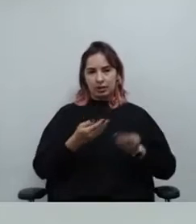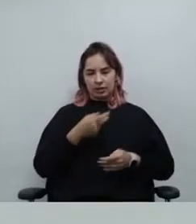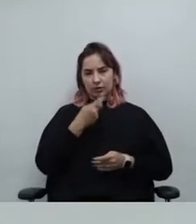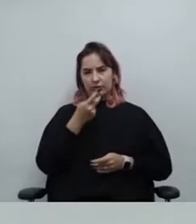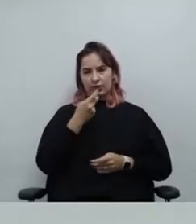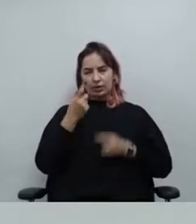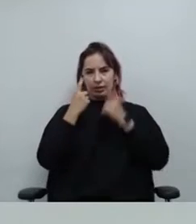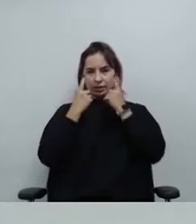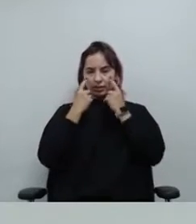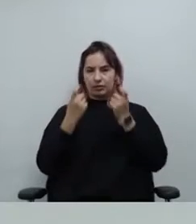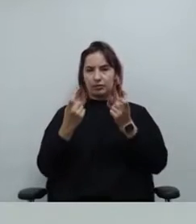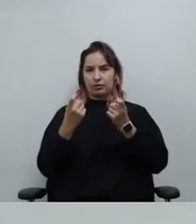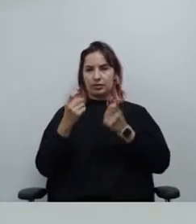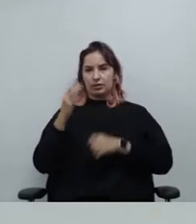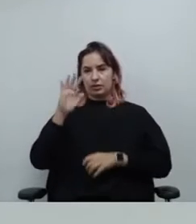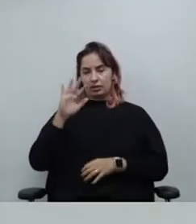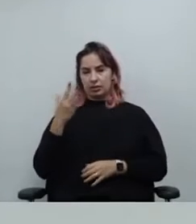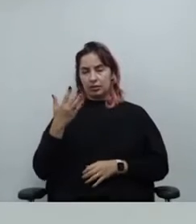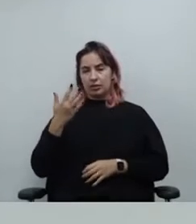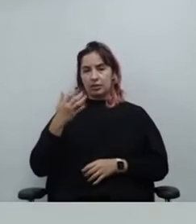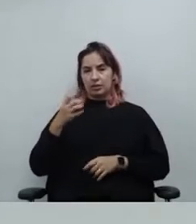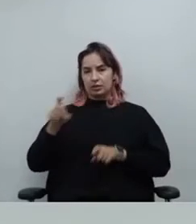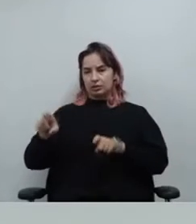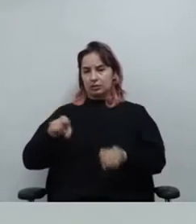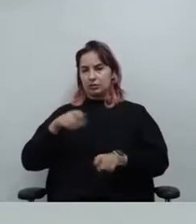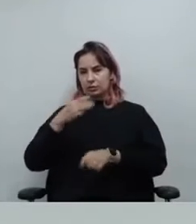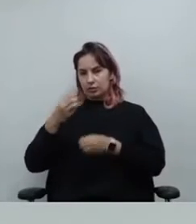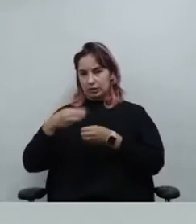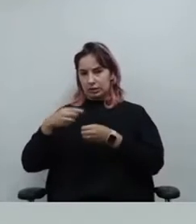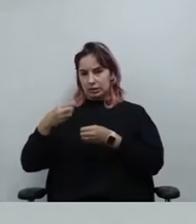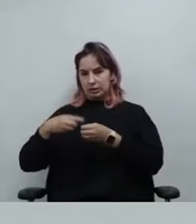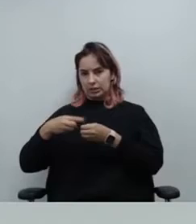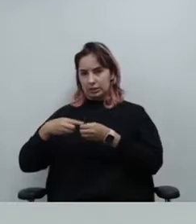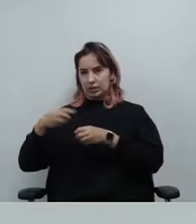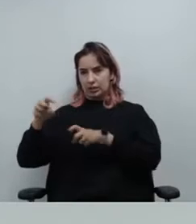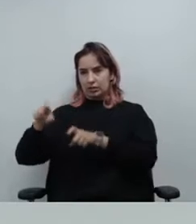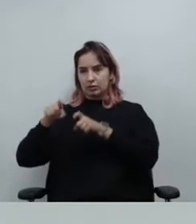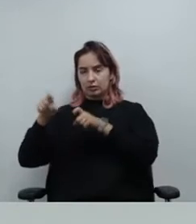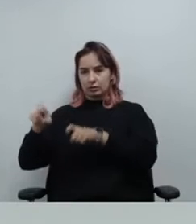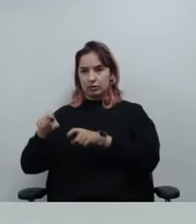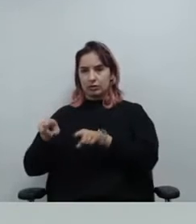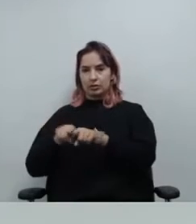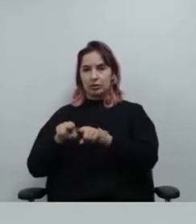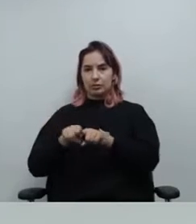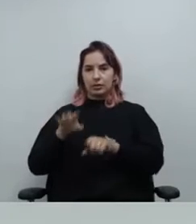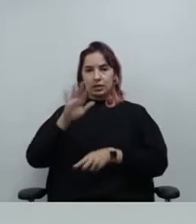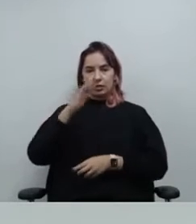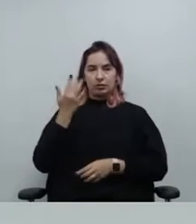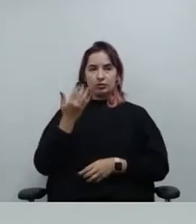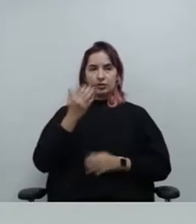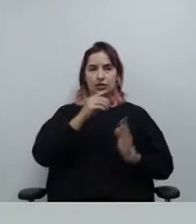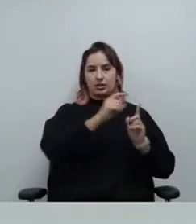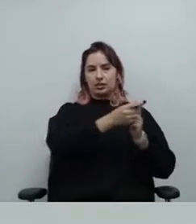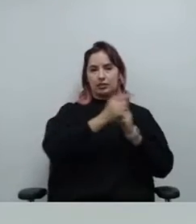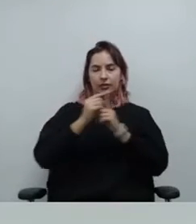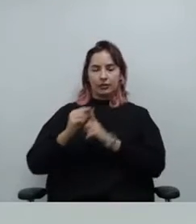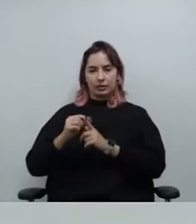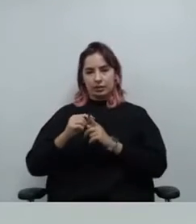da violência que ocorre no interior contra essa população e da violência que ocorre na periferia da cidade de São